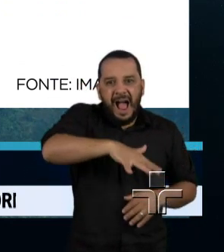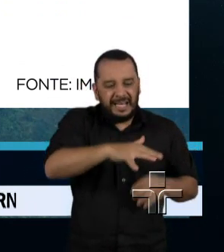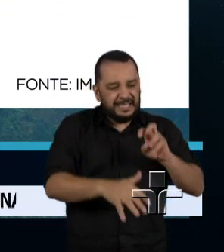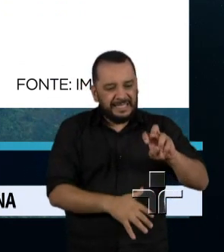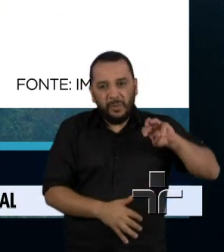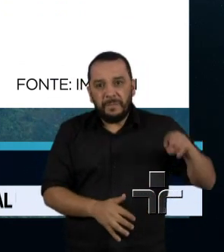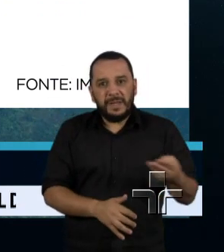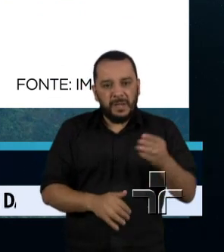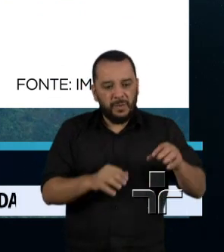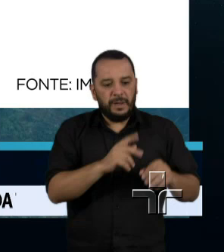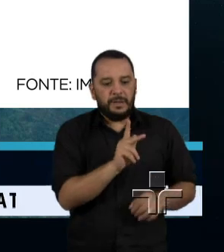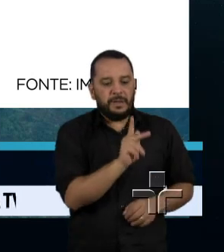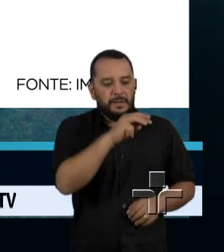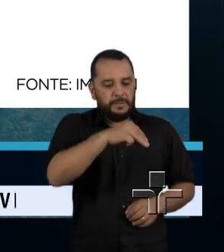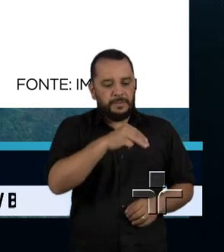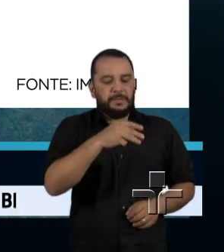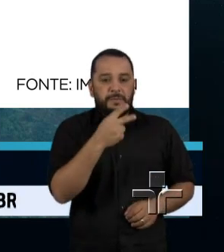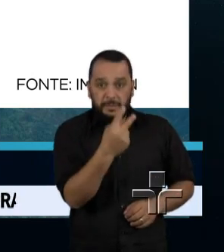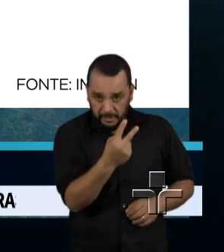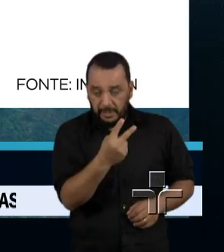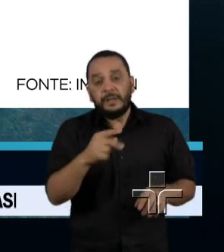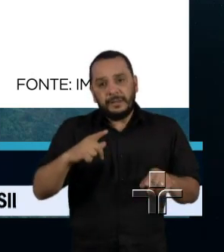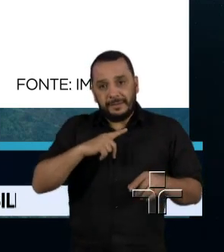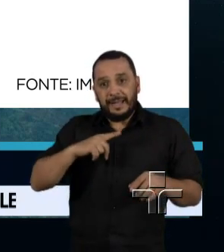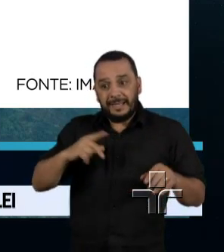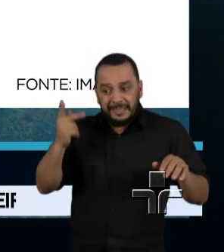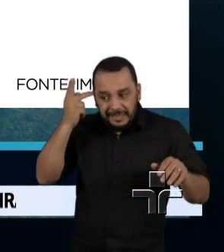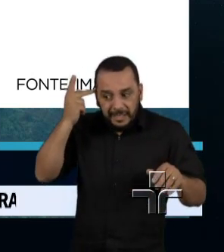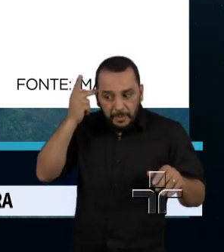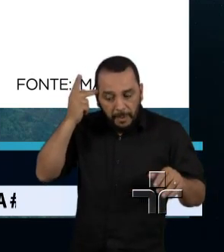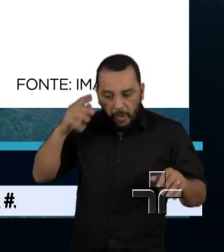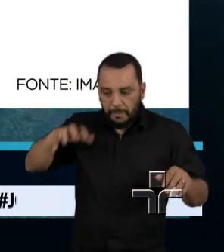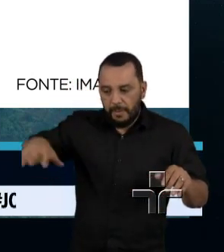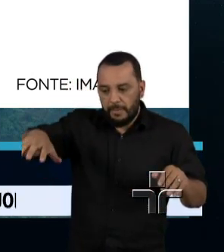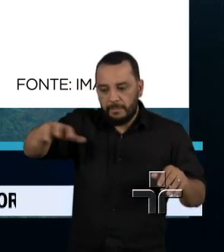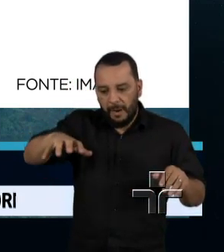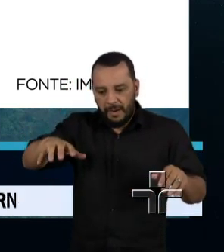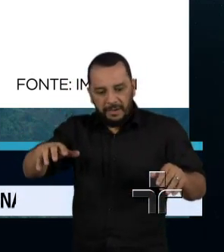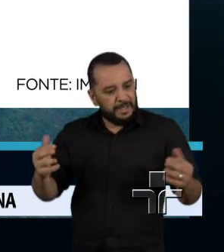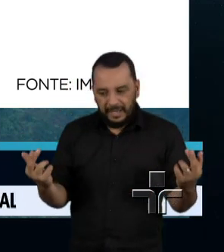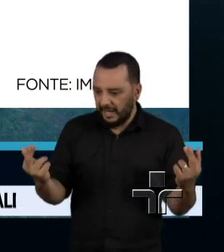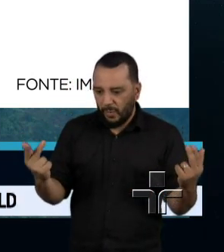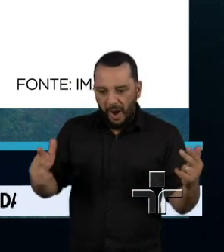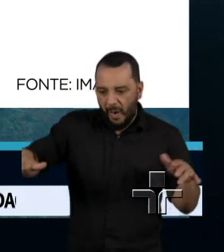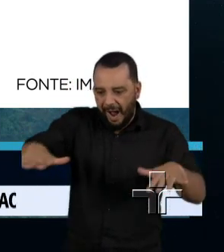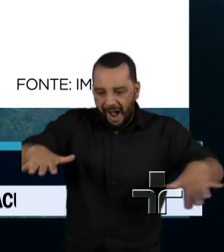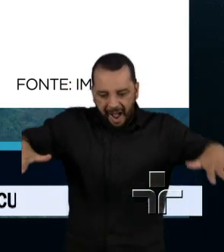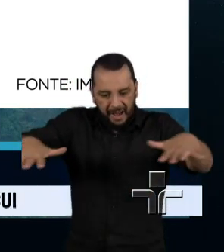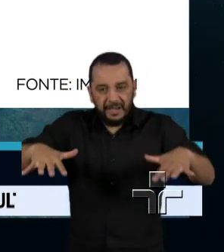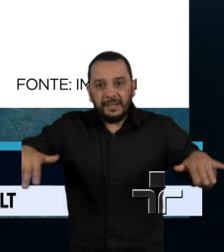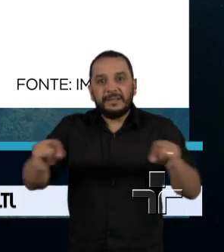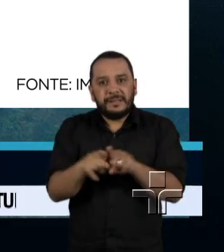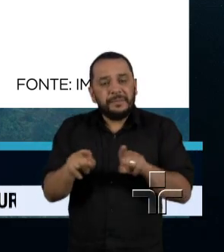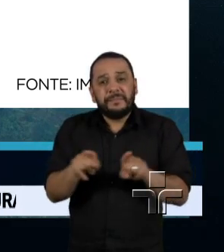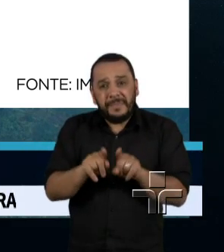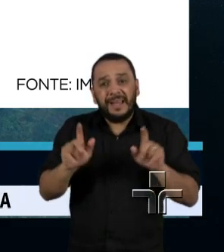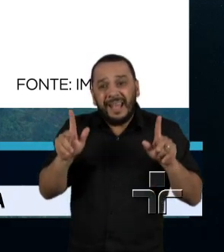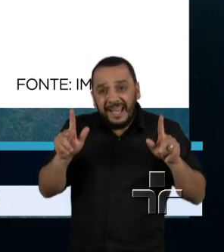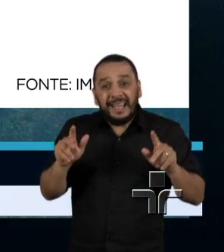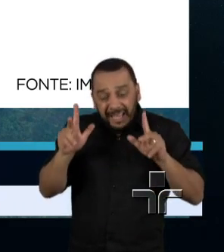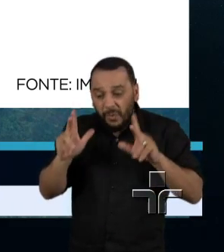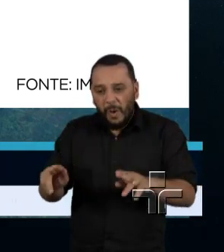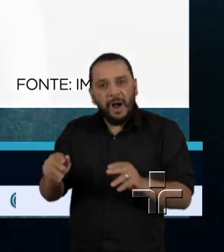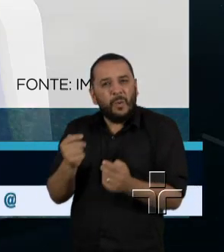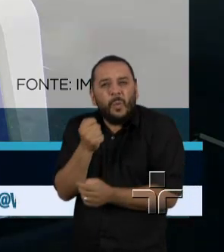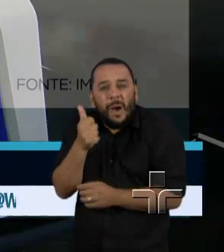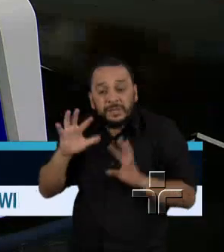quadrados, cabem 3 municípios de São Paulo, ou 4 cidades do tamanho do Rio de Janeiro. É quase todo o território do Distrito Federal.